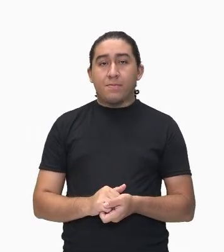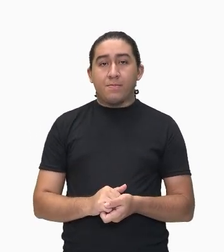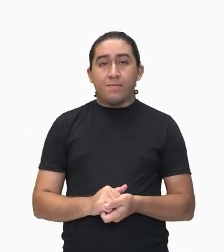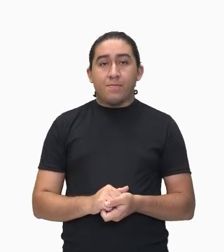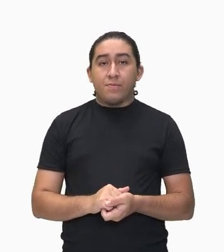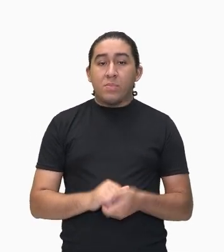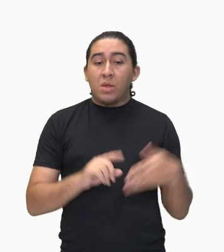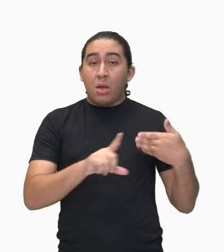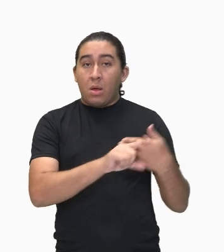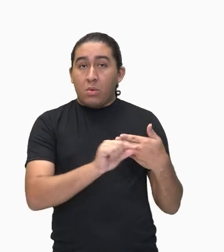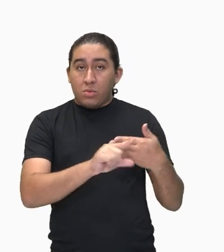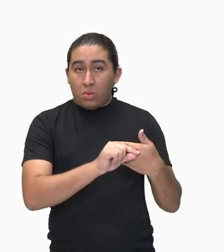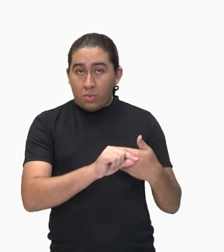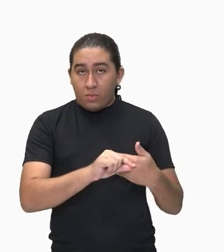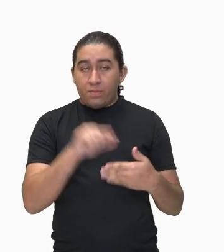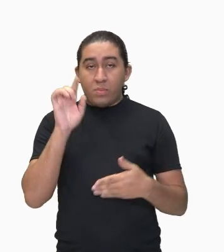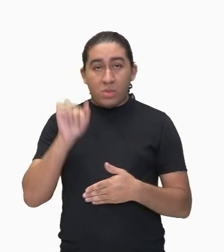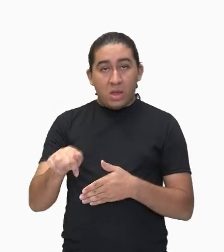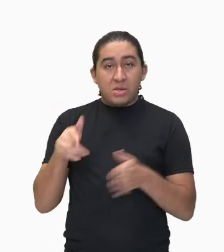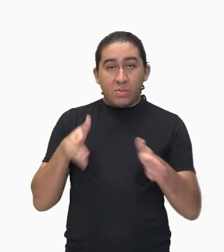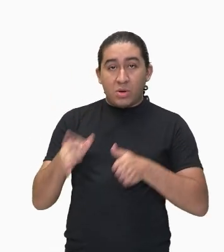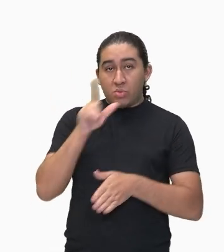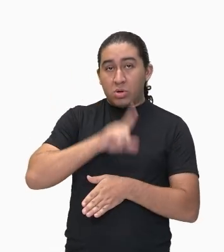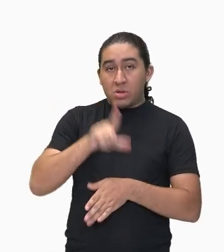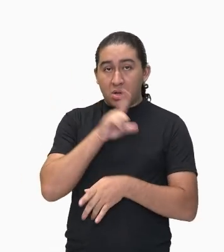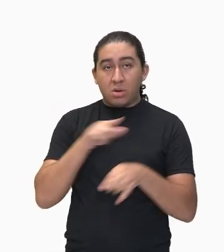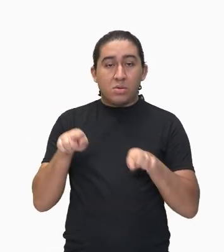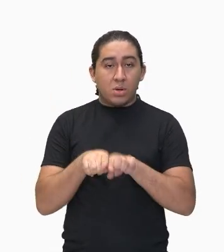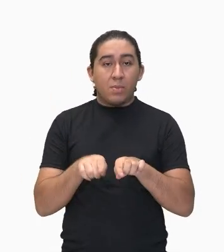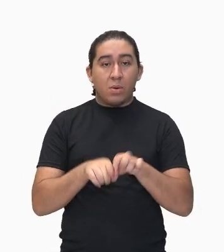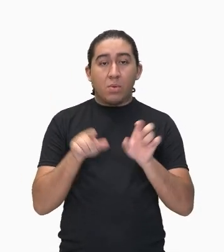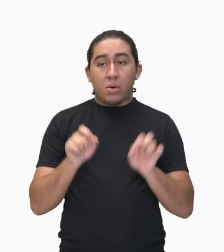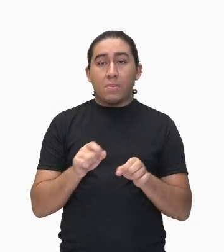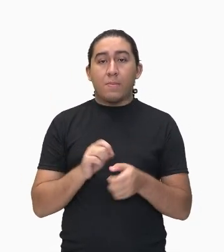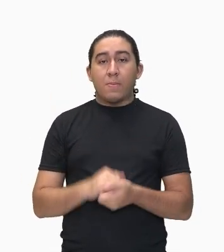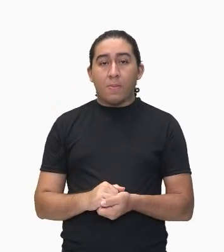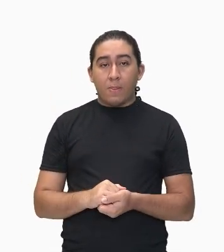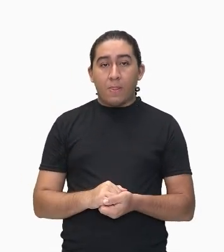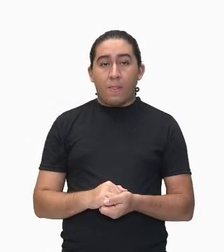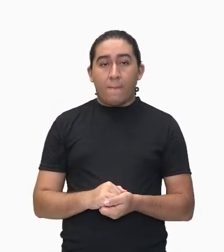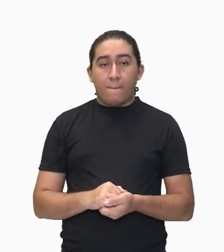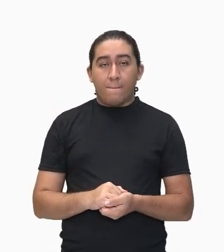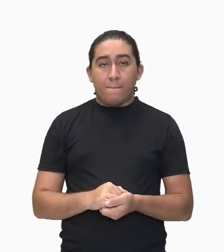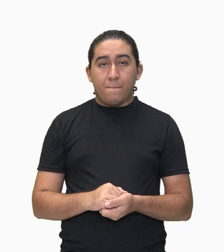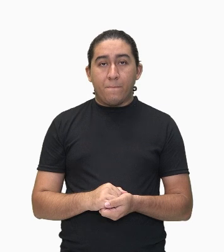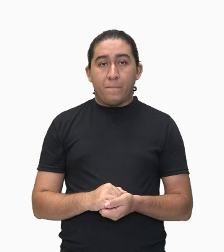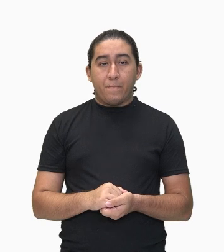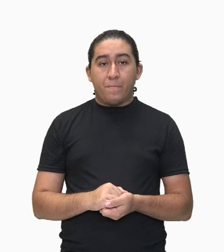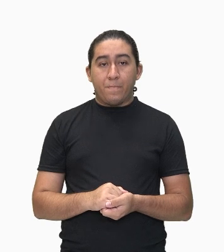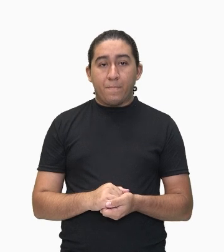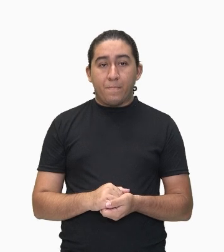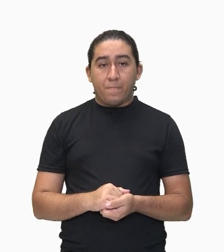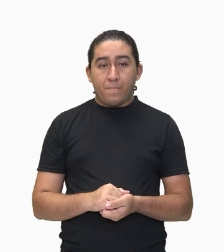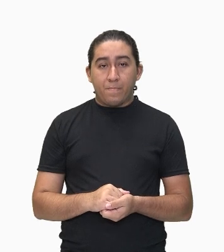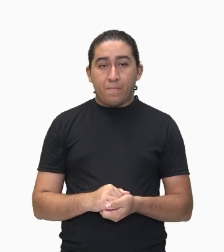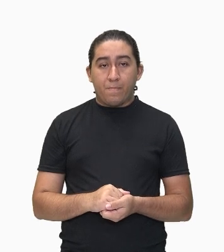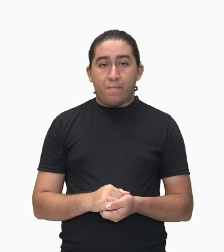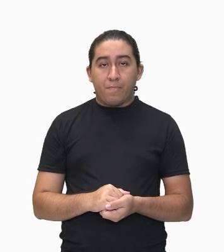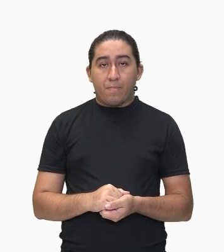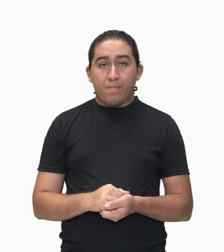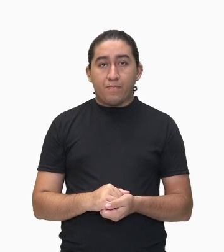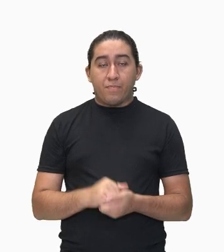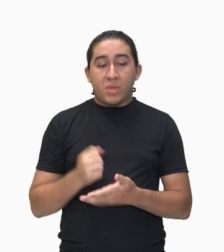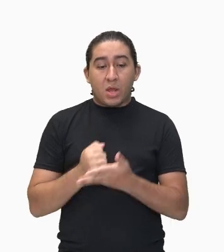autores, não só do realismo, mas de todas as épocas, eles vestem a camisa daquelas classes